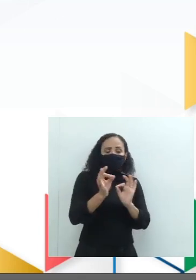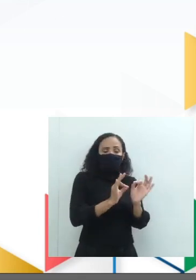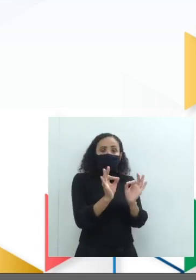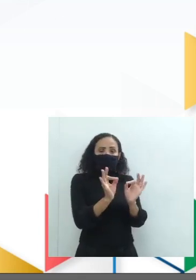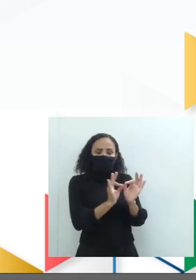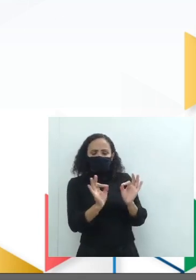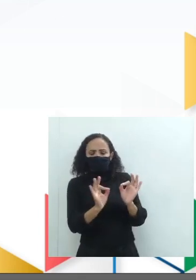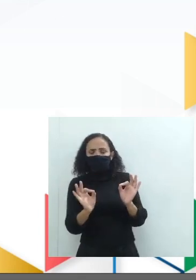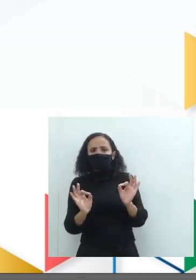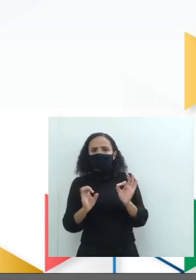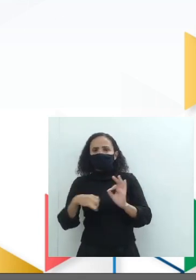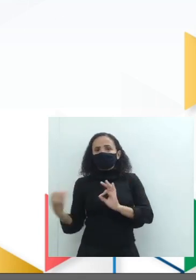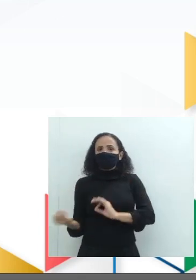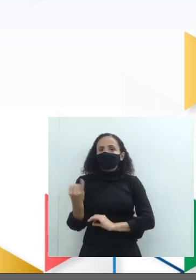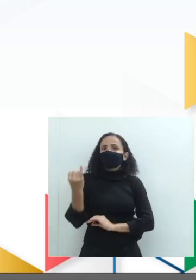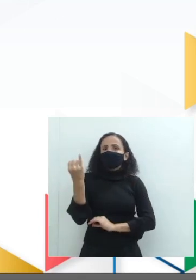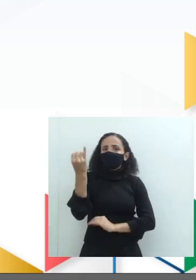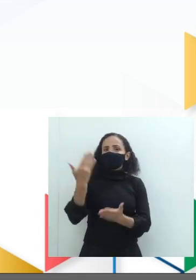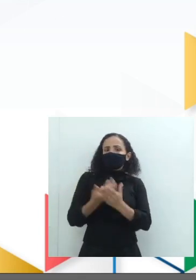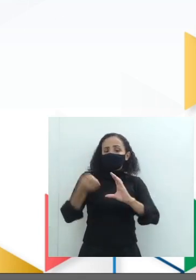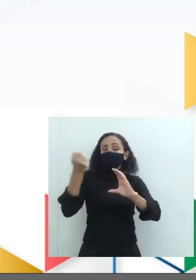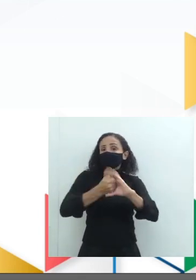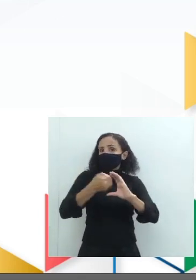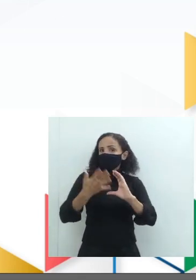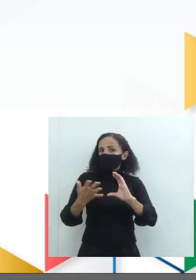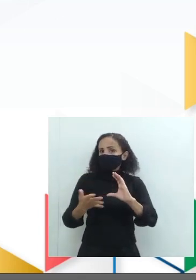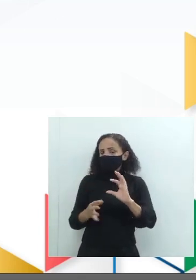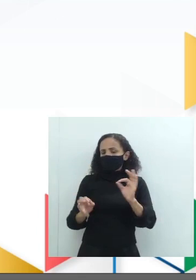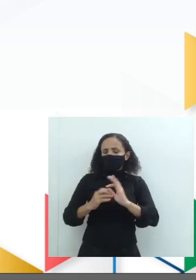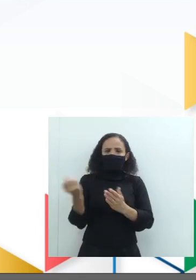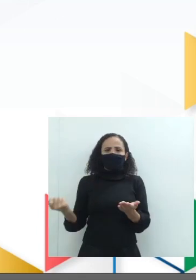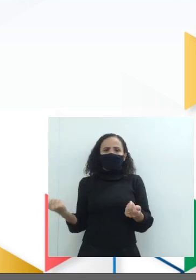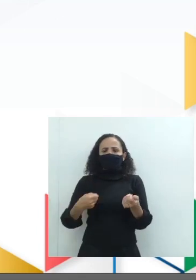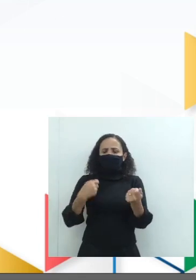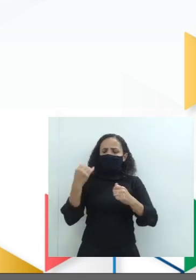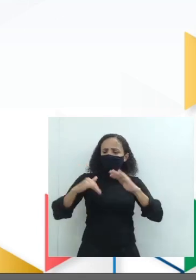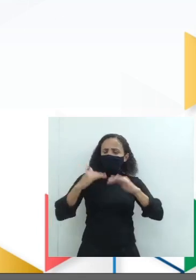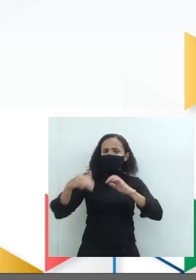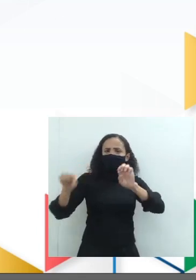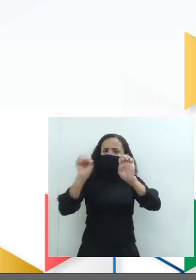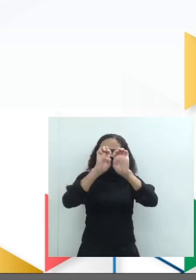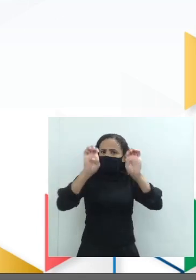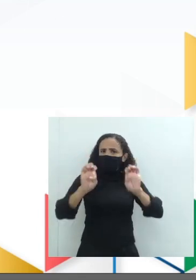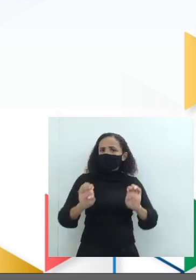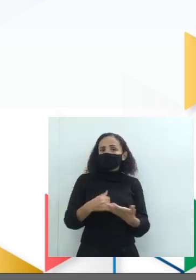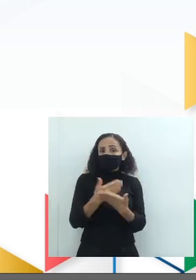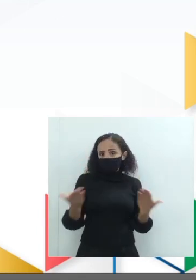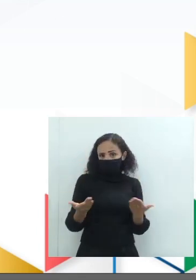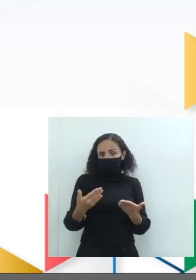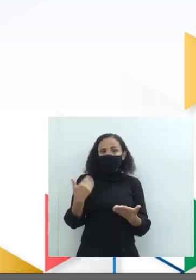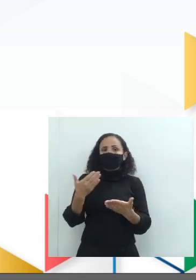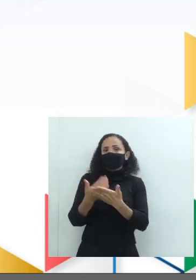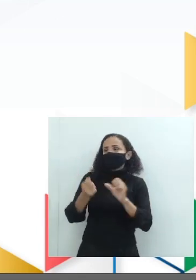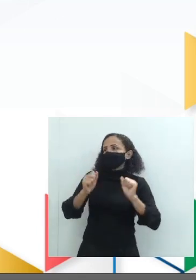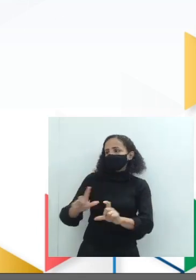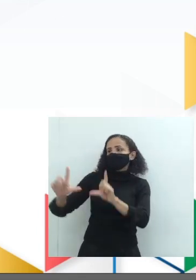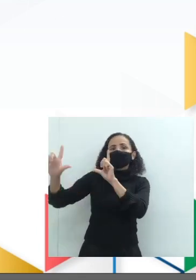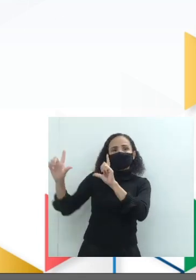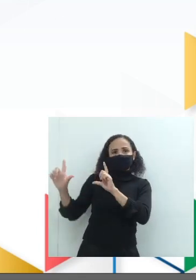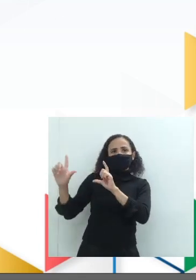uma grande importância, que é característica da rigidez dessa estrutura. Segue comigo aí a imagem de um